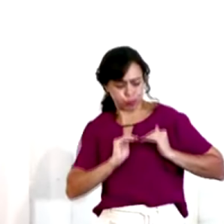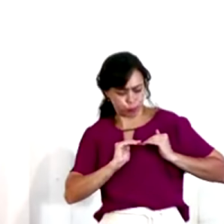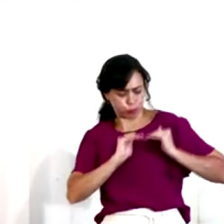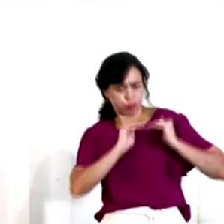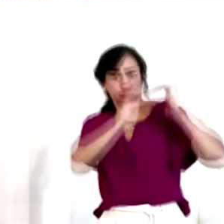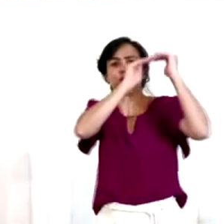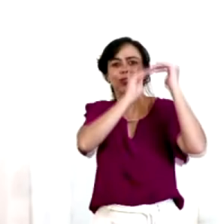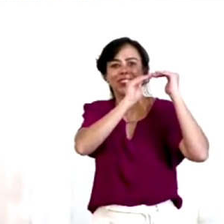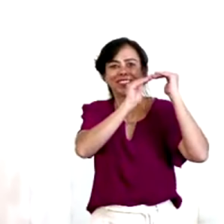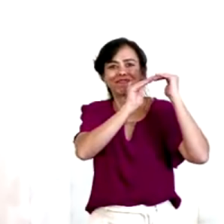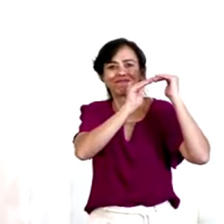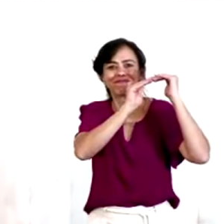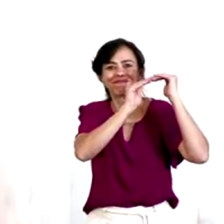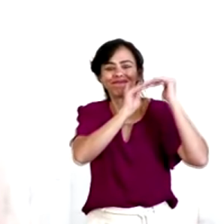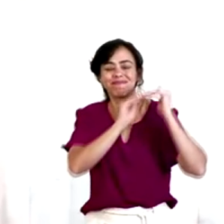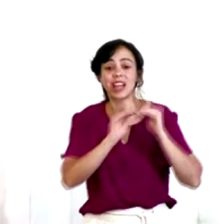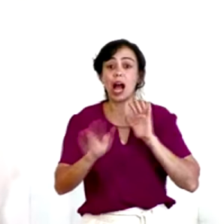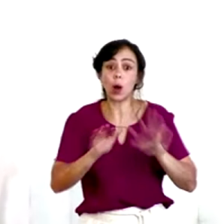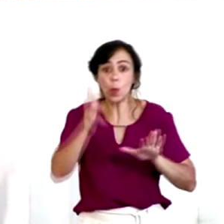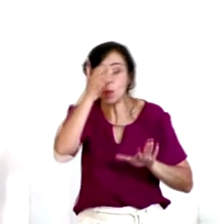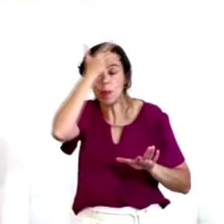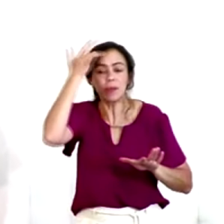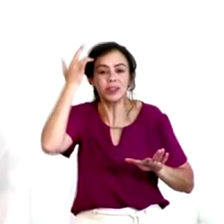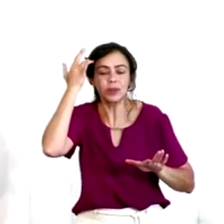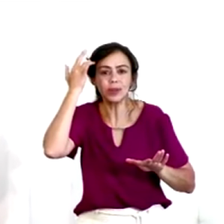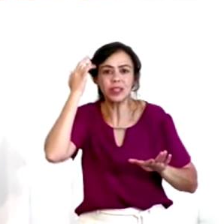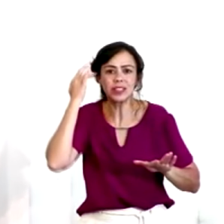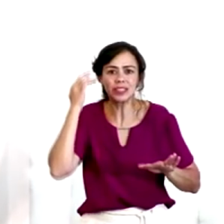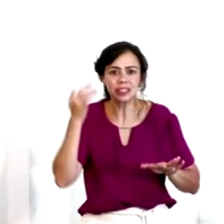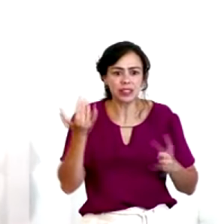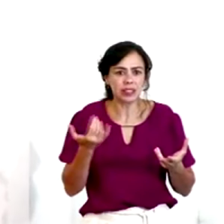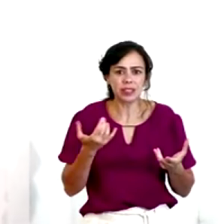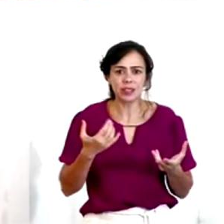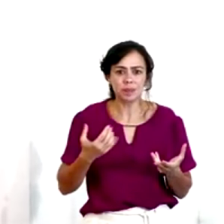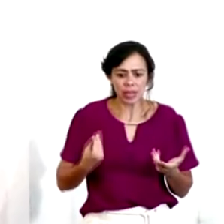Alguns que foram resgatados de situações